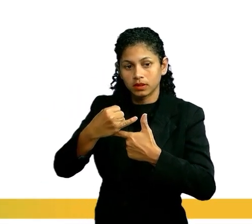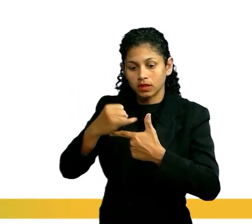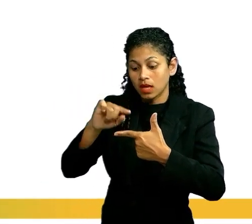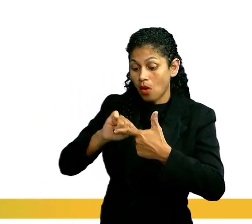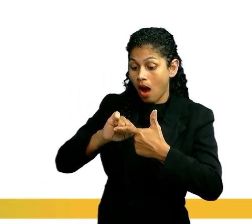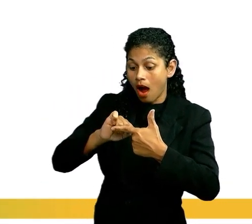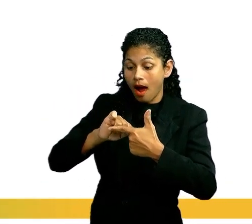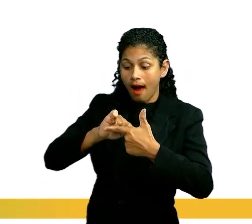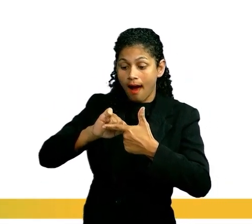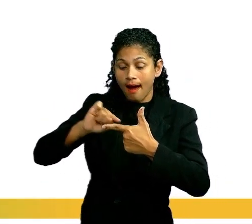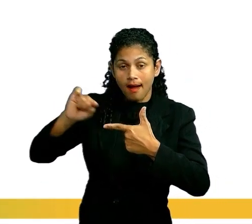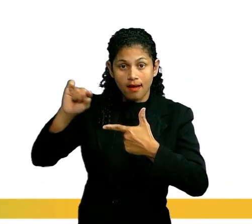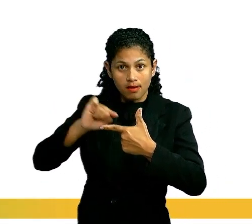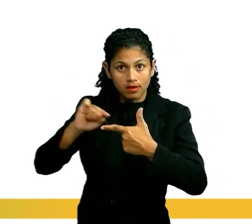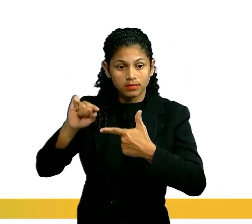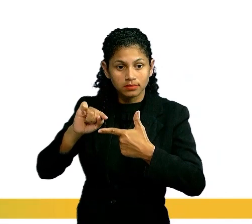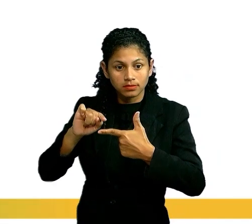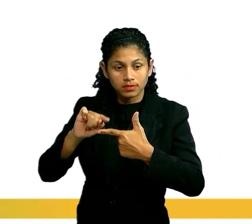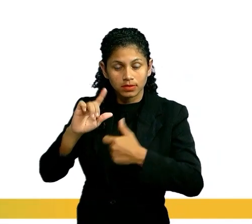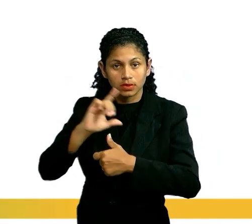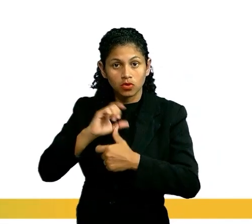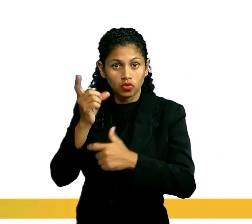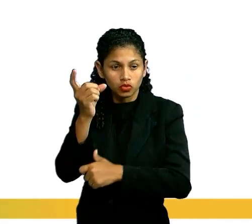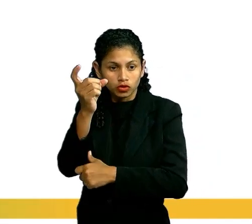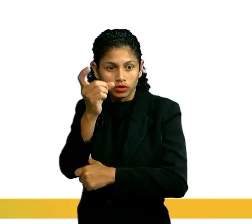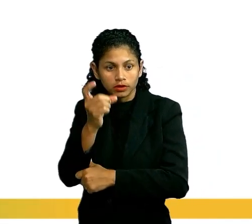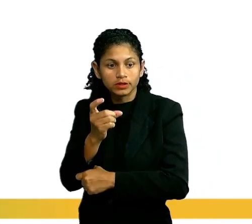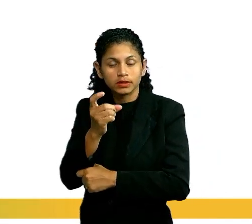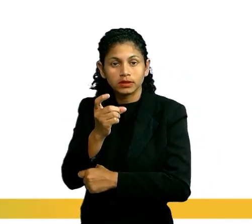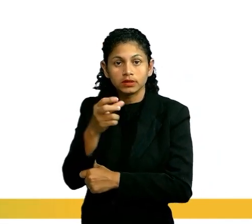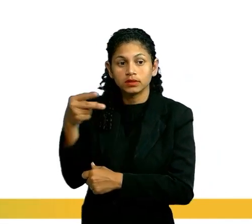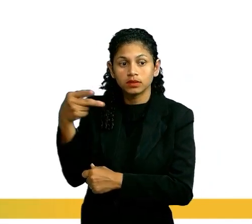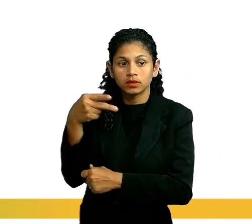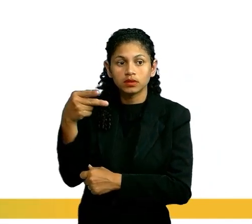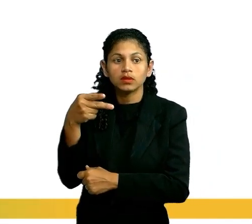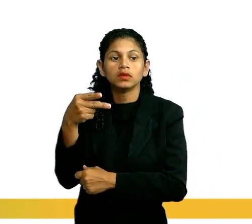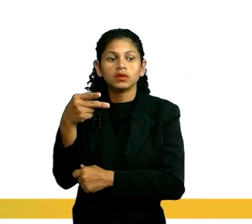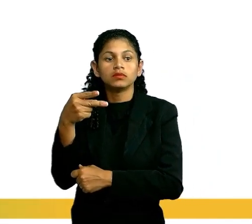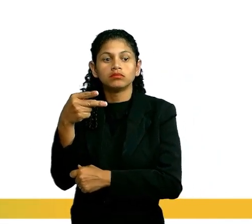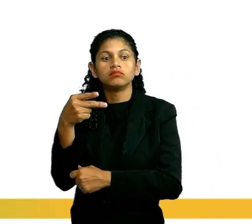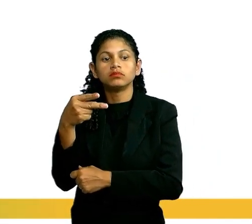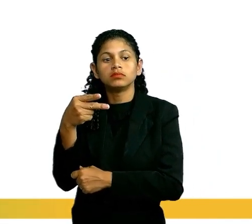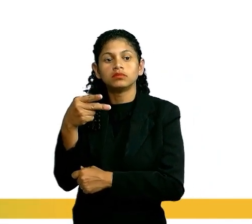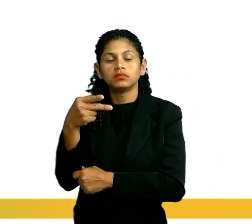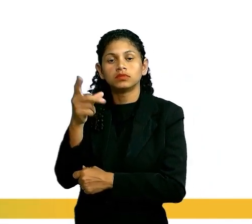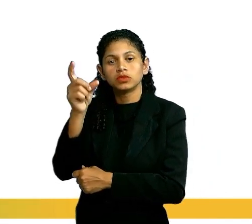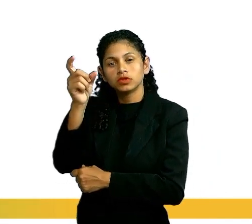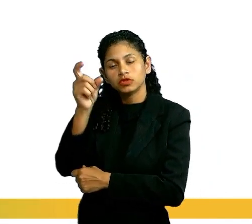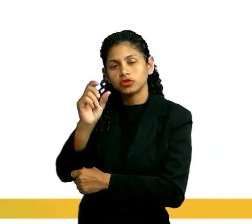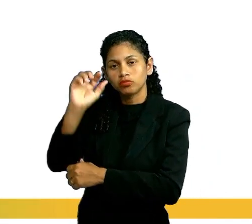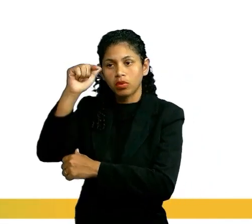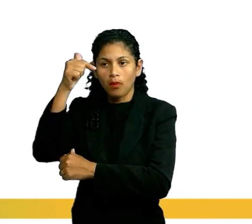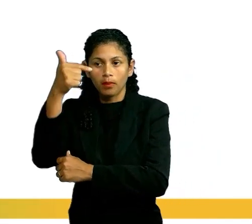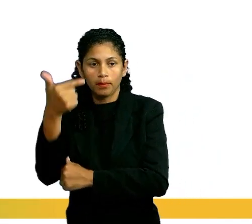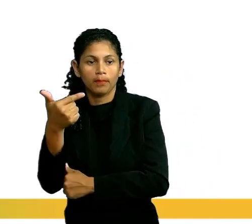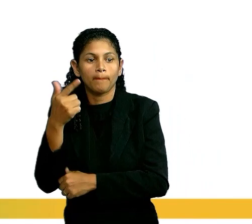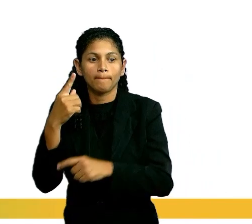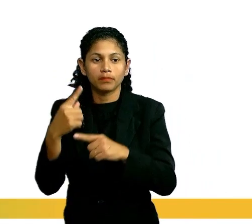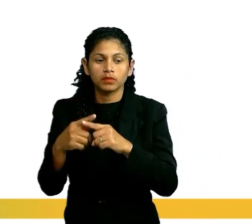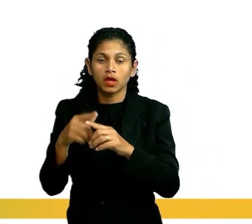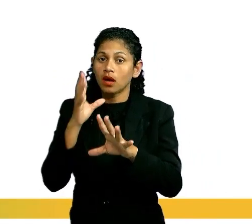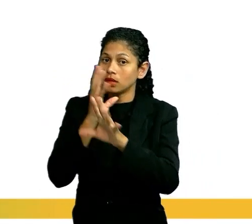ficar x ao quadrado é igual a 6 ao quadrado mais 8 ao quadrado. Ó. A soma dos quadrados